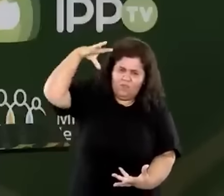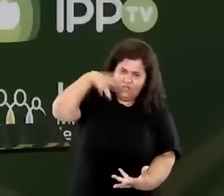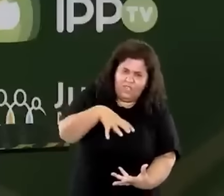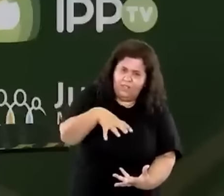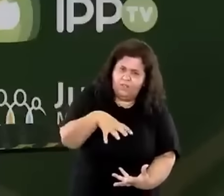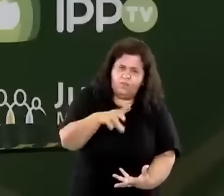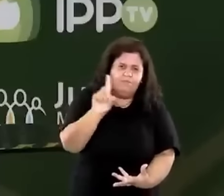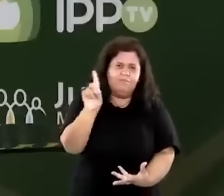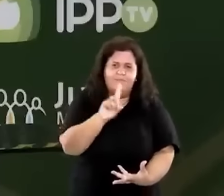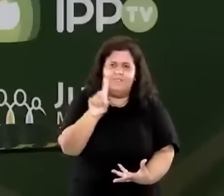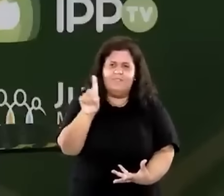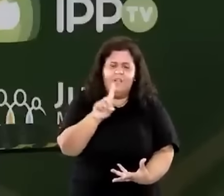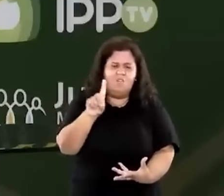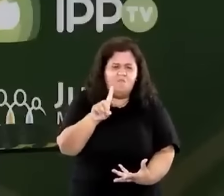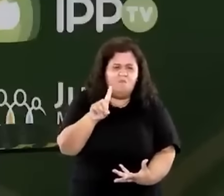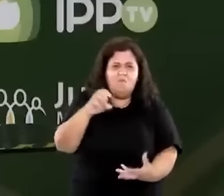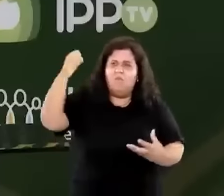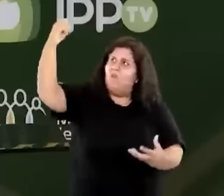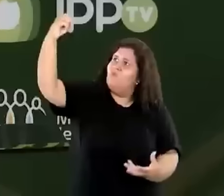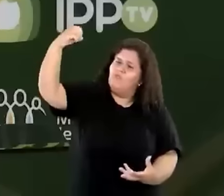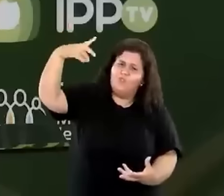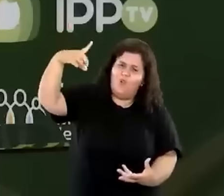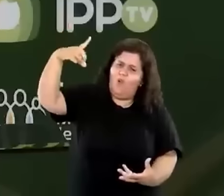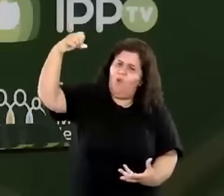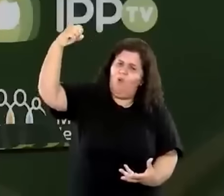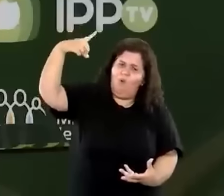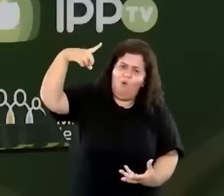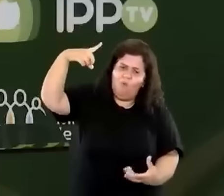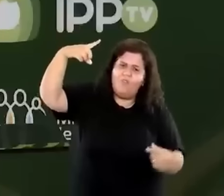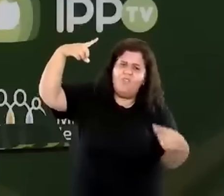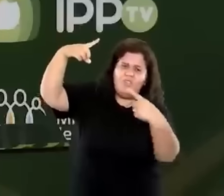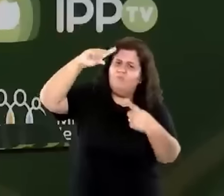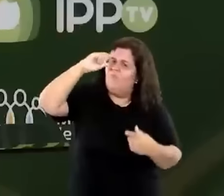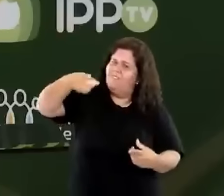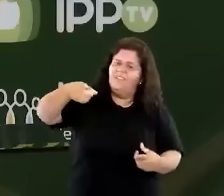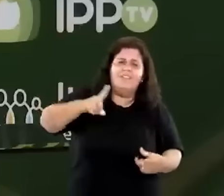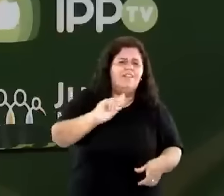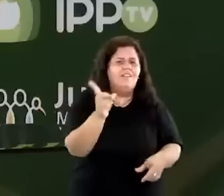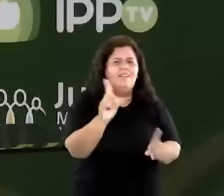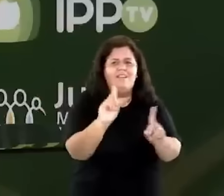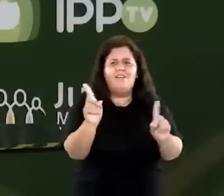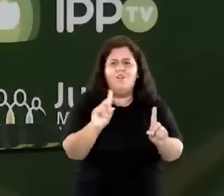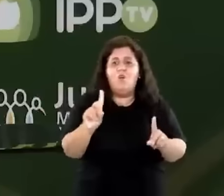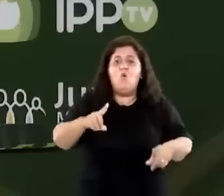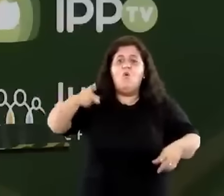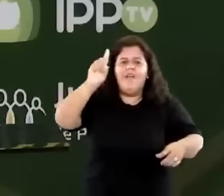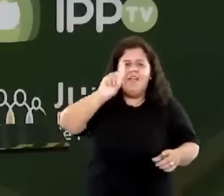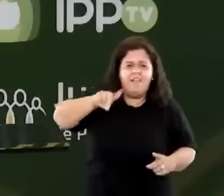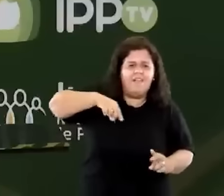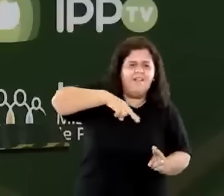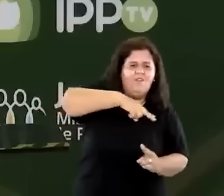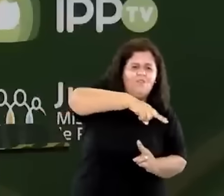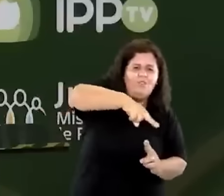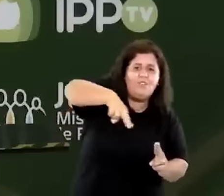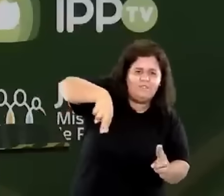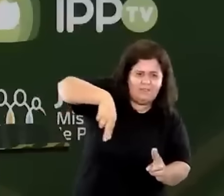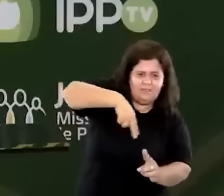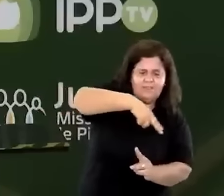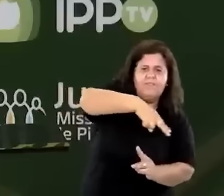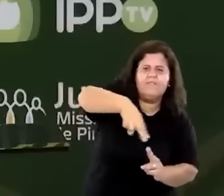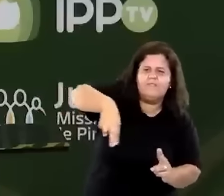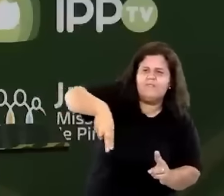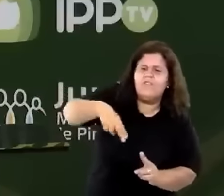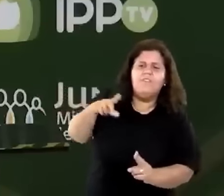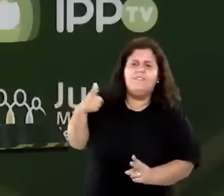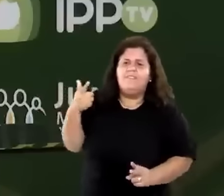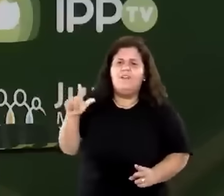Bíblia não é heliocêntrico o universo à luz da Bíblia é teocêntrico Deus está no trono e